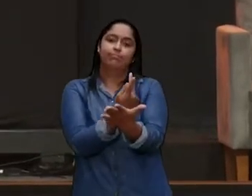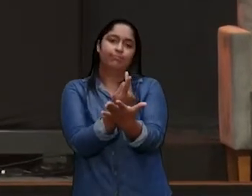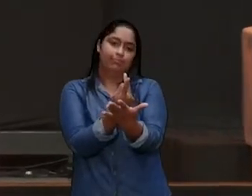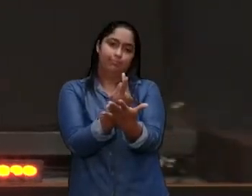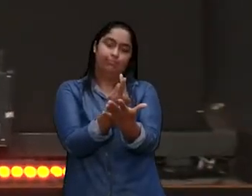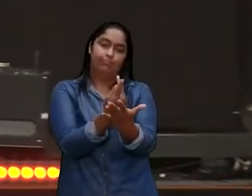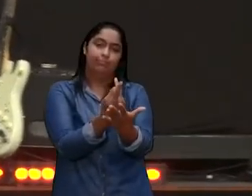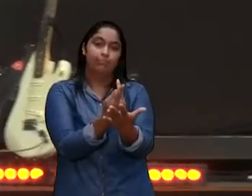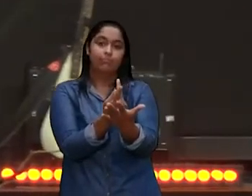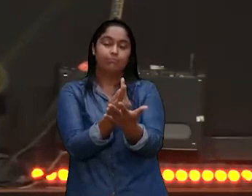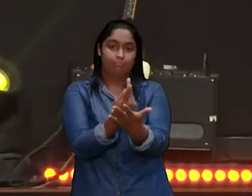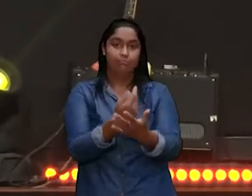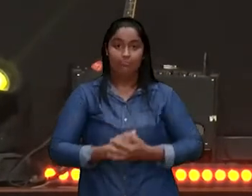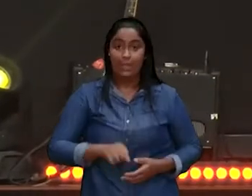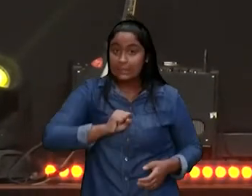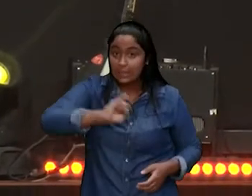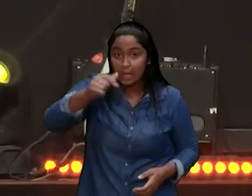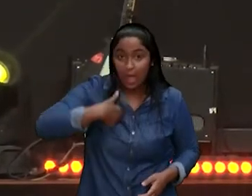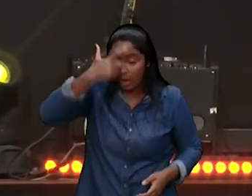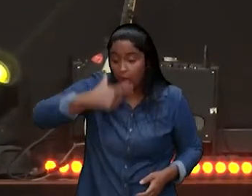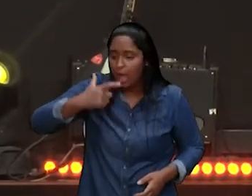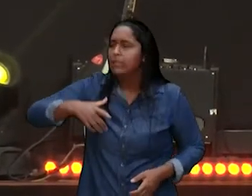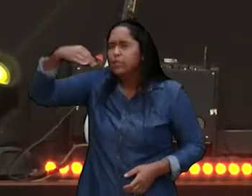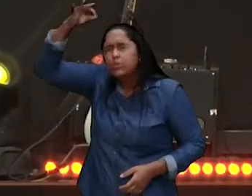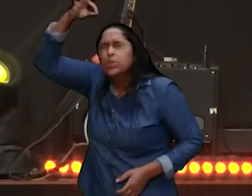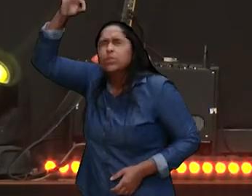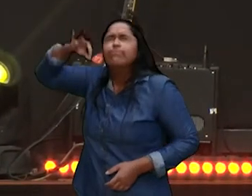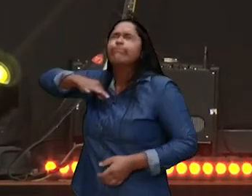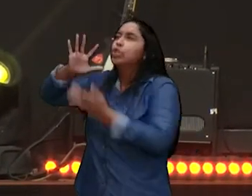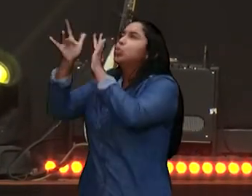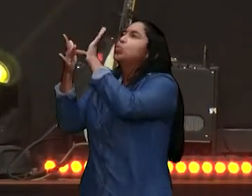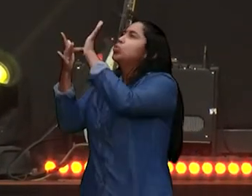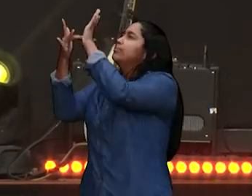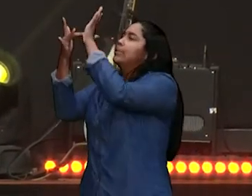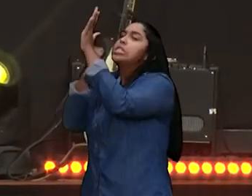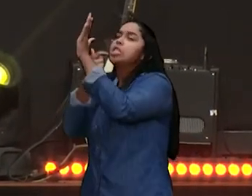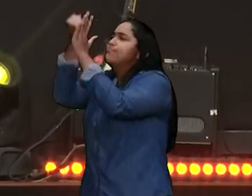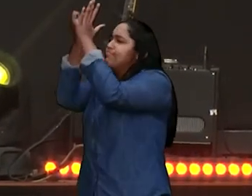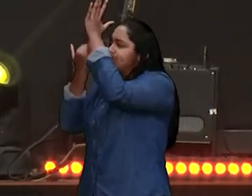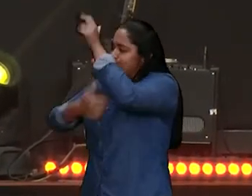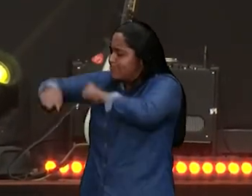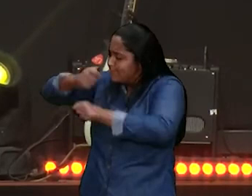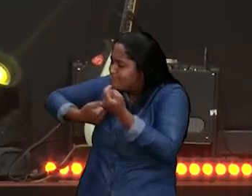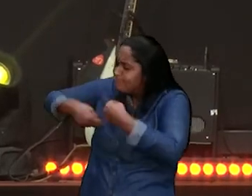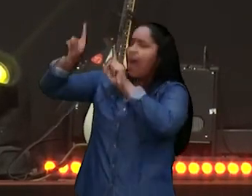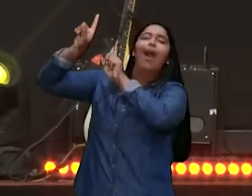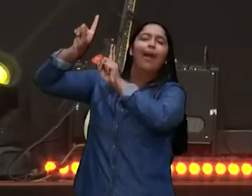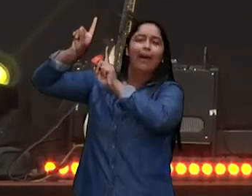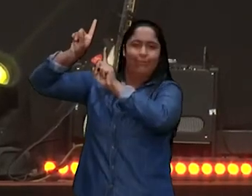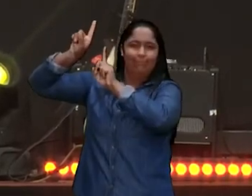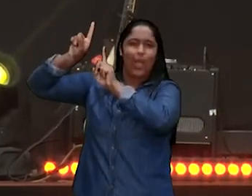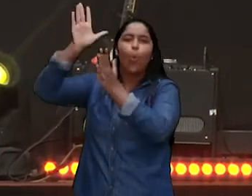E se eu sou transformado Pelo Sangue de Jesus transformado pela presença de Jesus